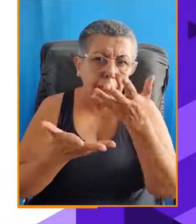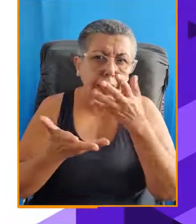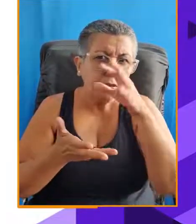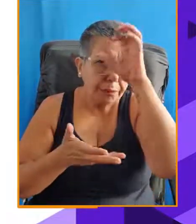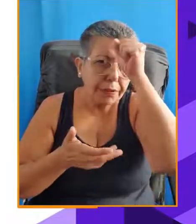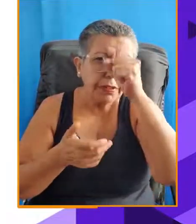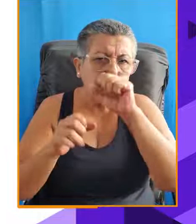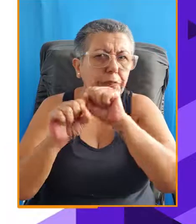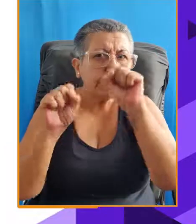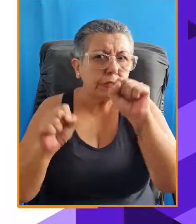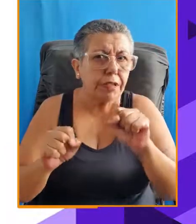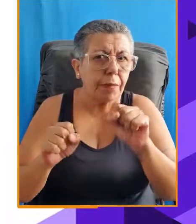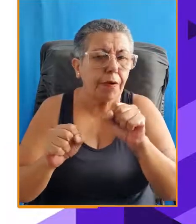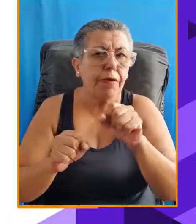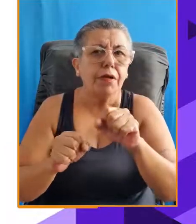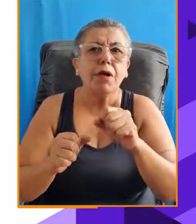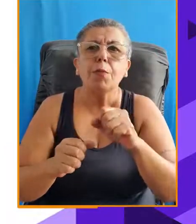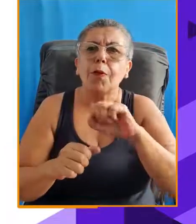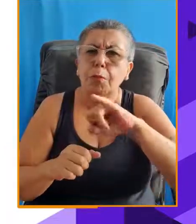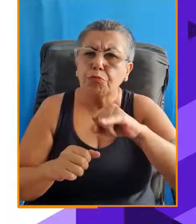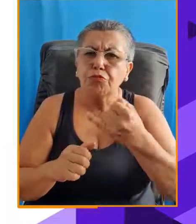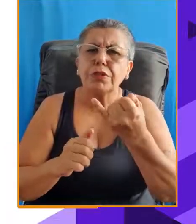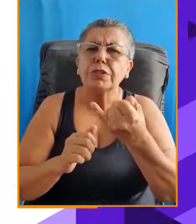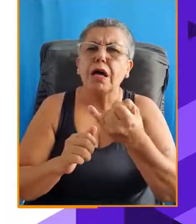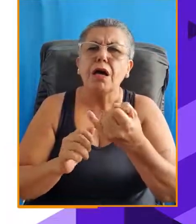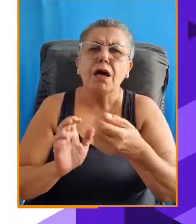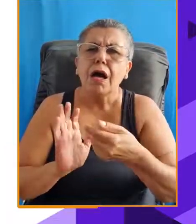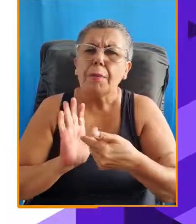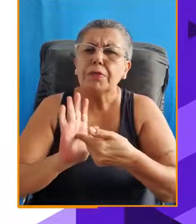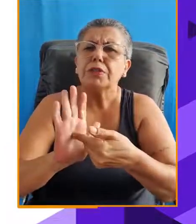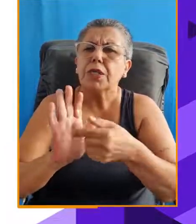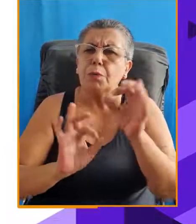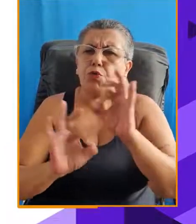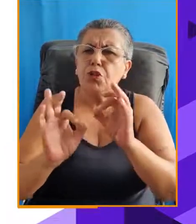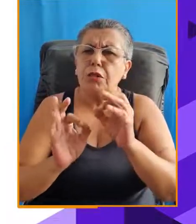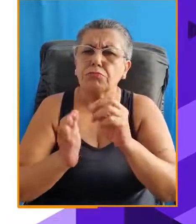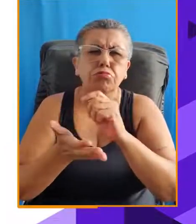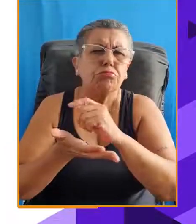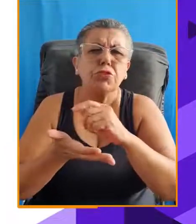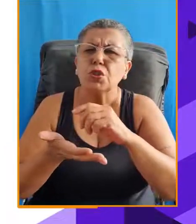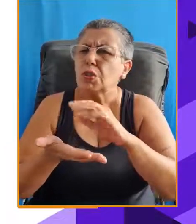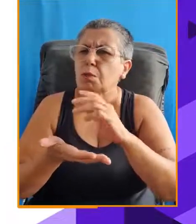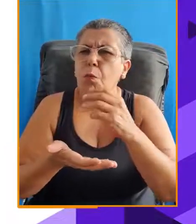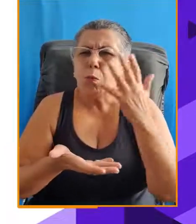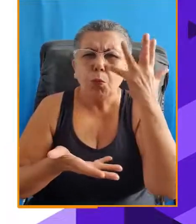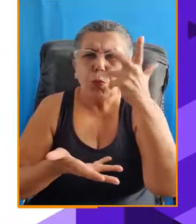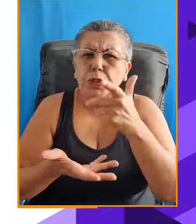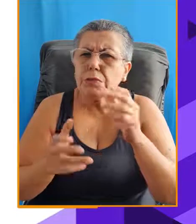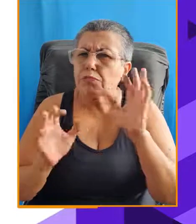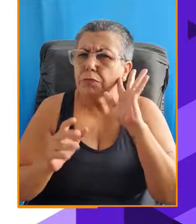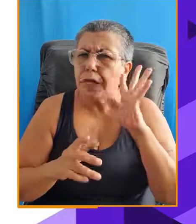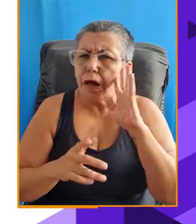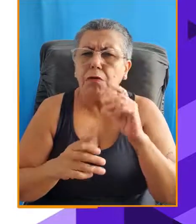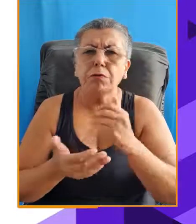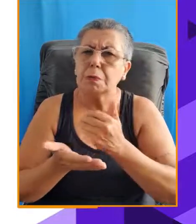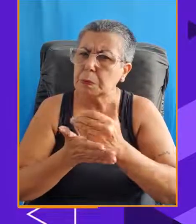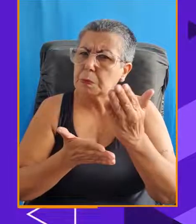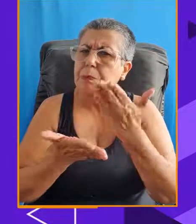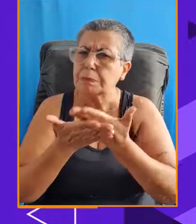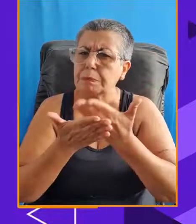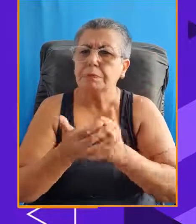aprender sobre esses sistemas para apresentar projetos gráficos fantásticos? Então, vamos começar os